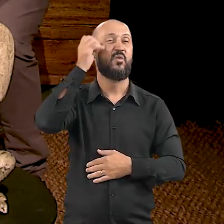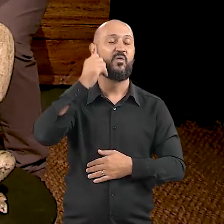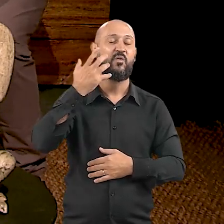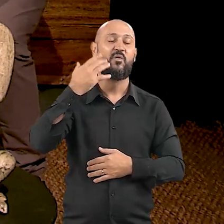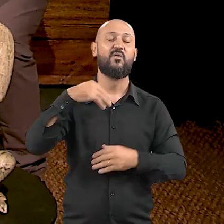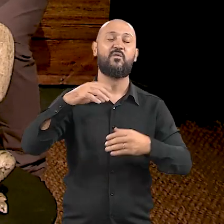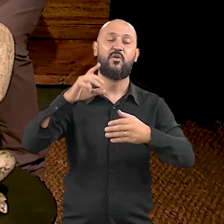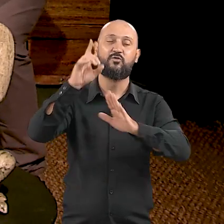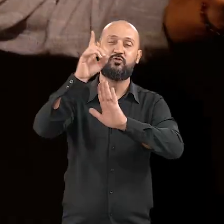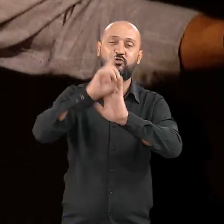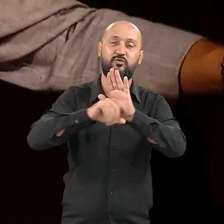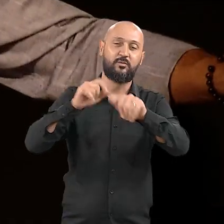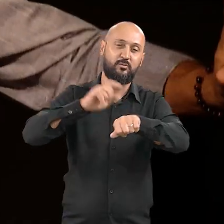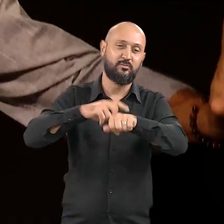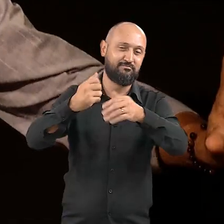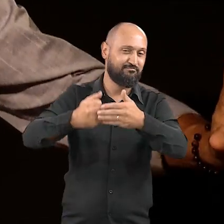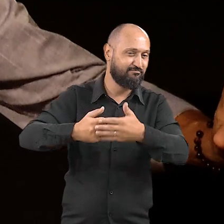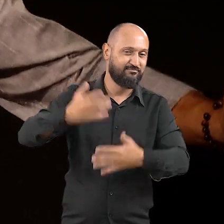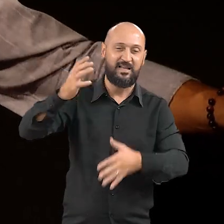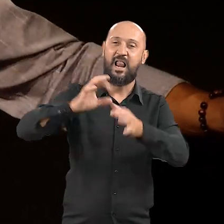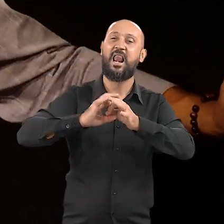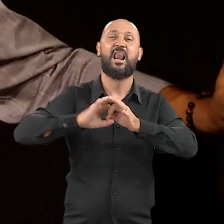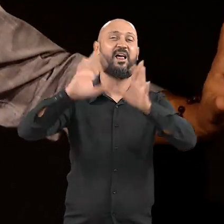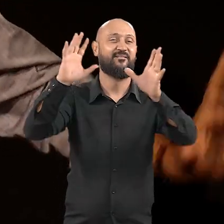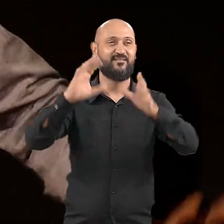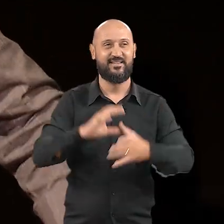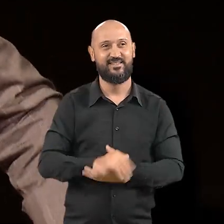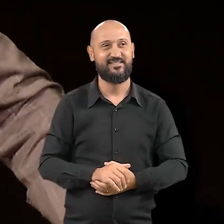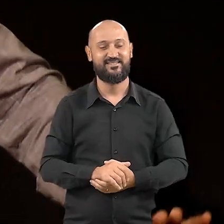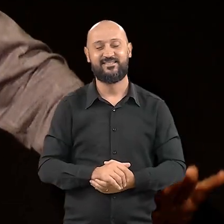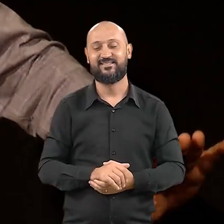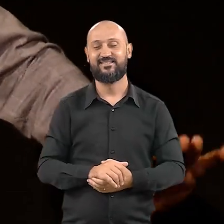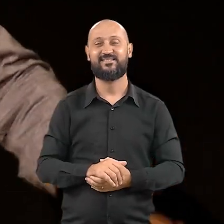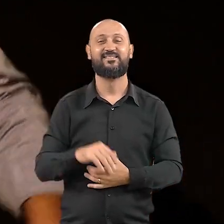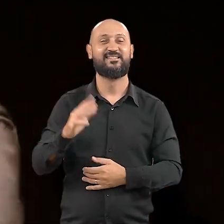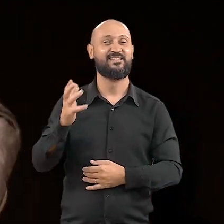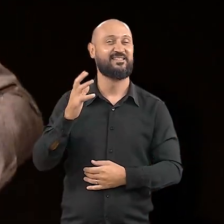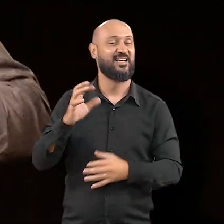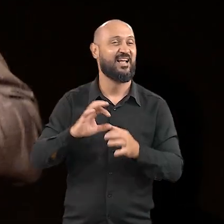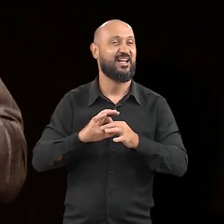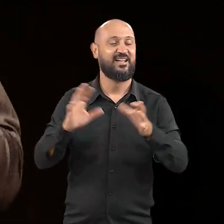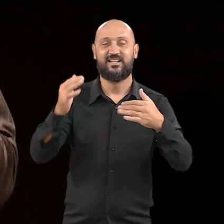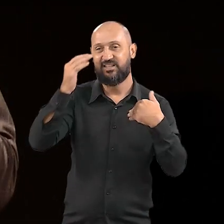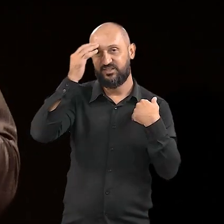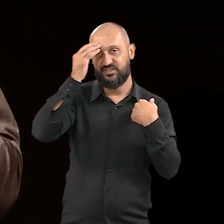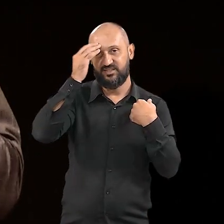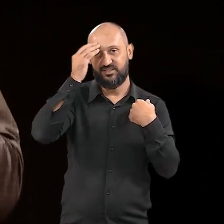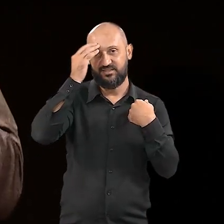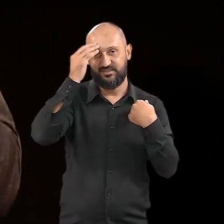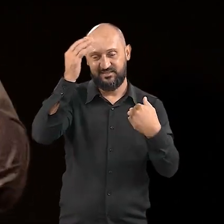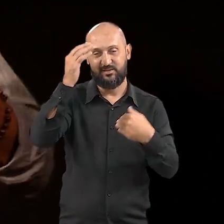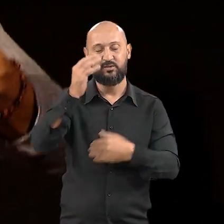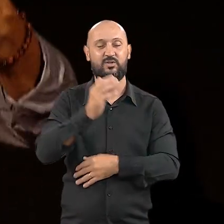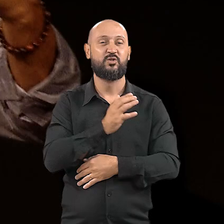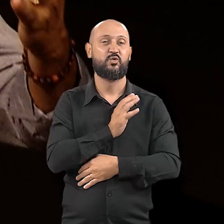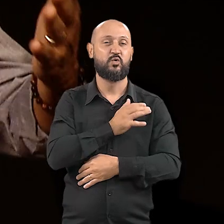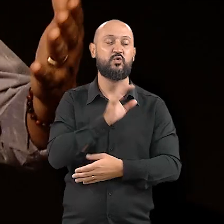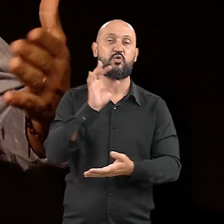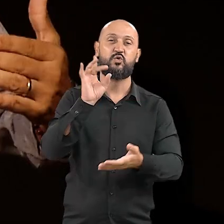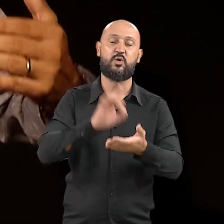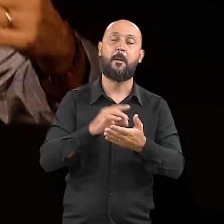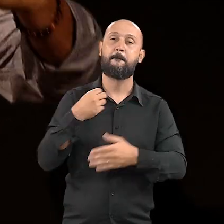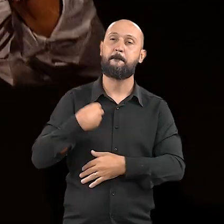com todo o direito do mundo, todo o tempo disponível que você quiser. E te agradecer de coração